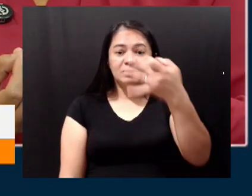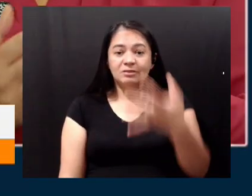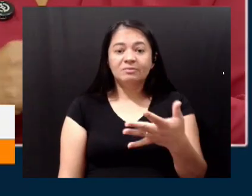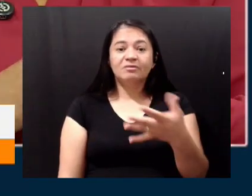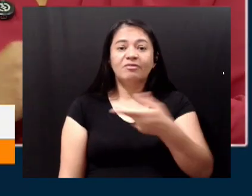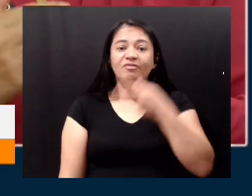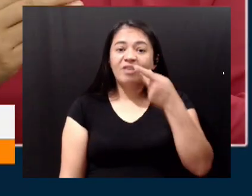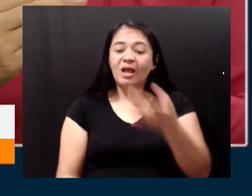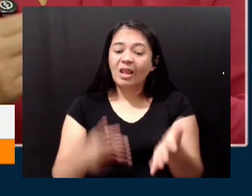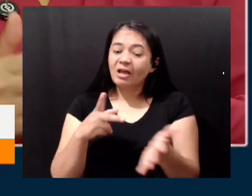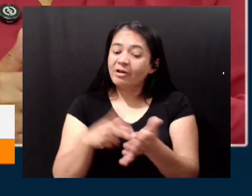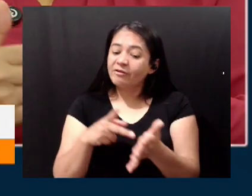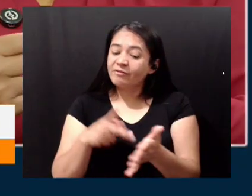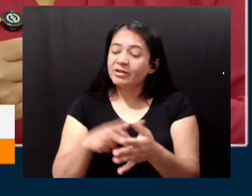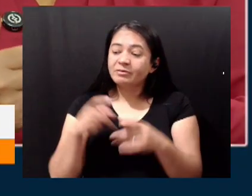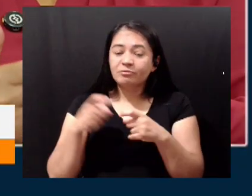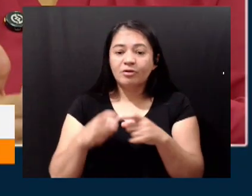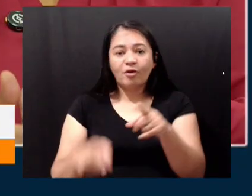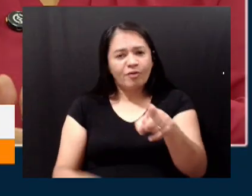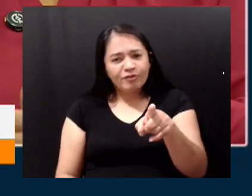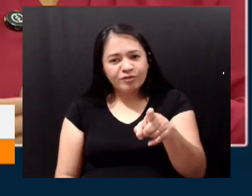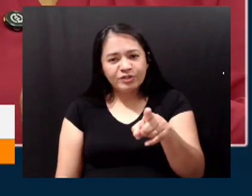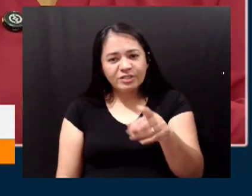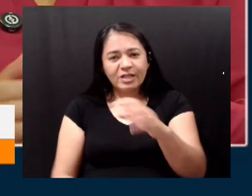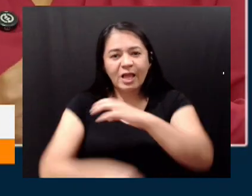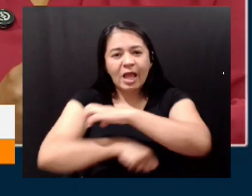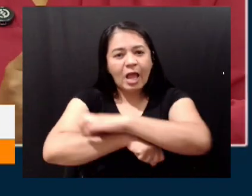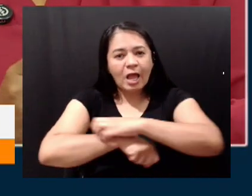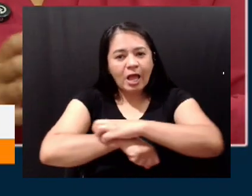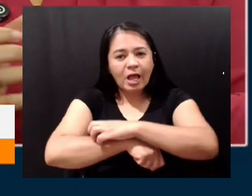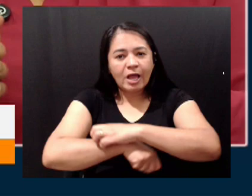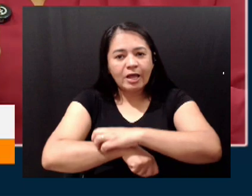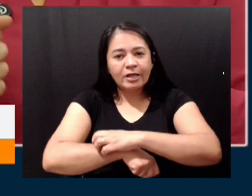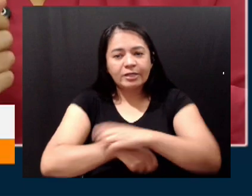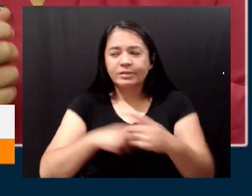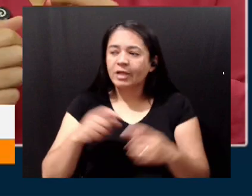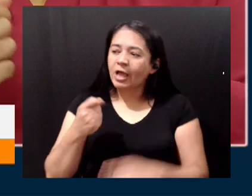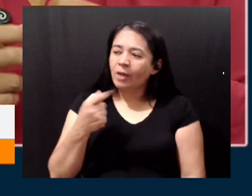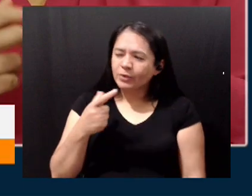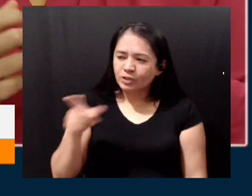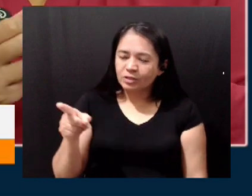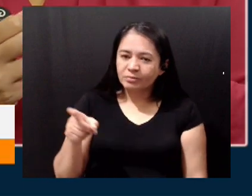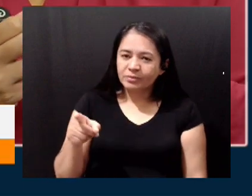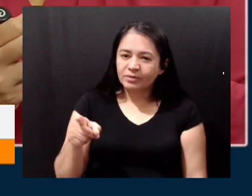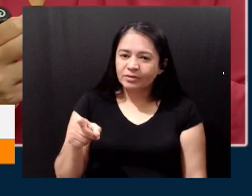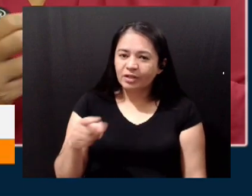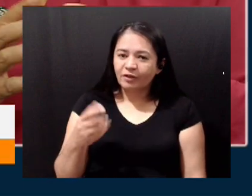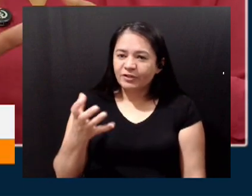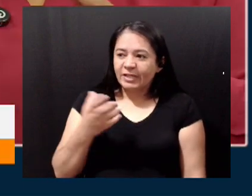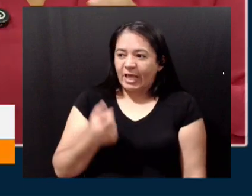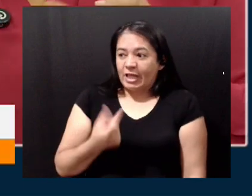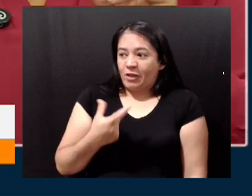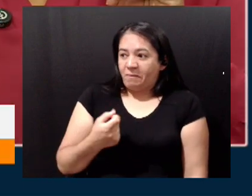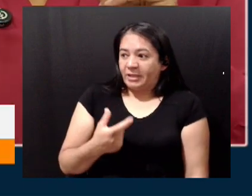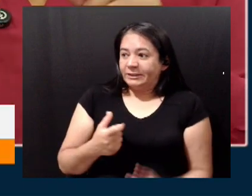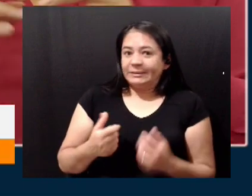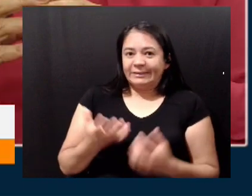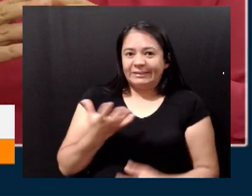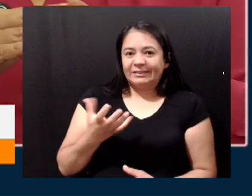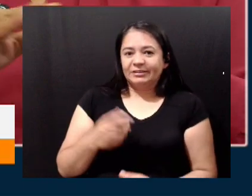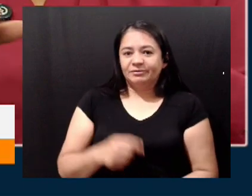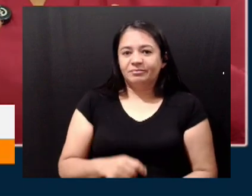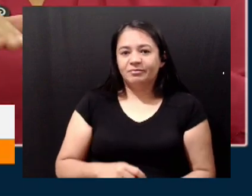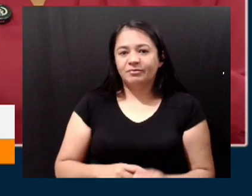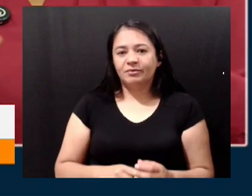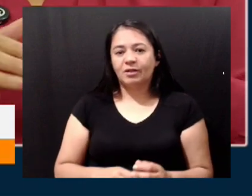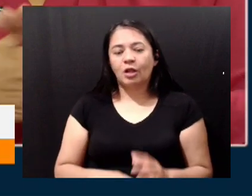médico. Você tem alergia a tal medicamento? Aí você quer muito tomar aquele medicamento. Vamos lá, vou